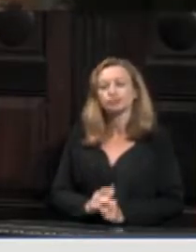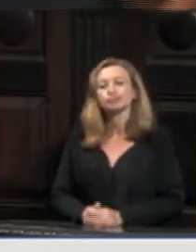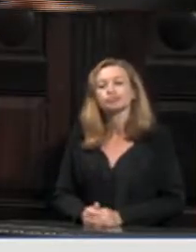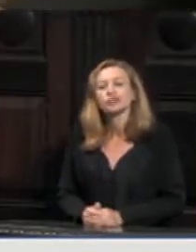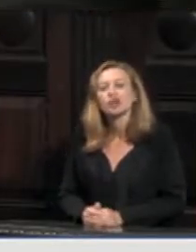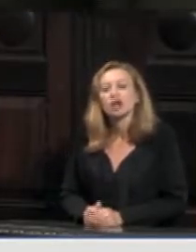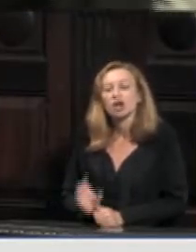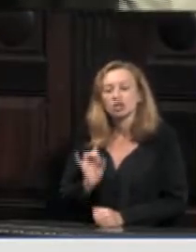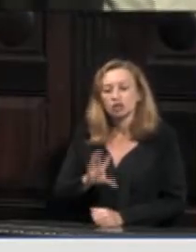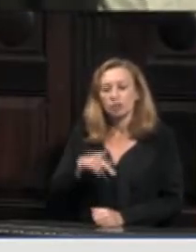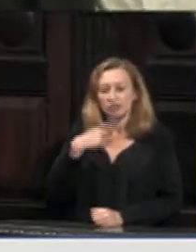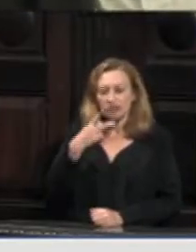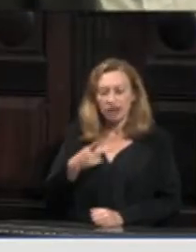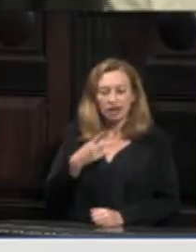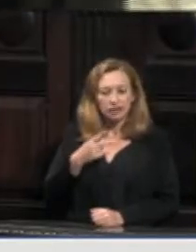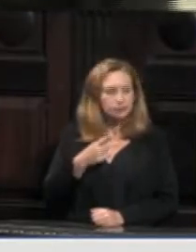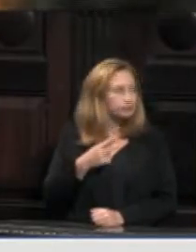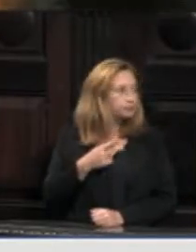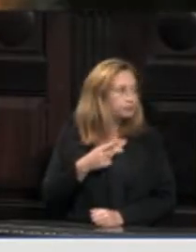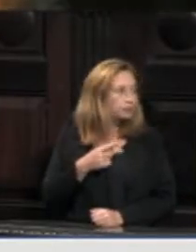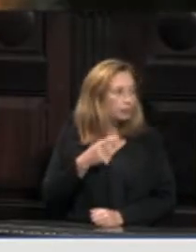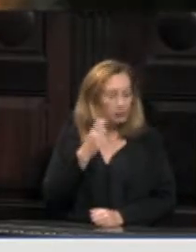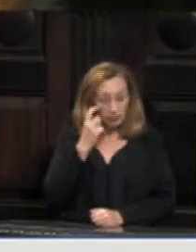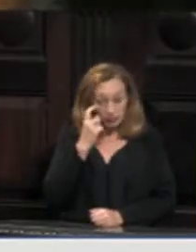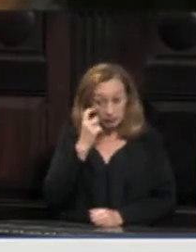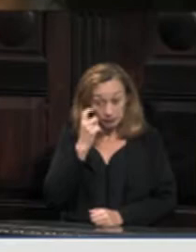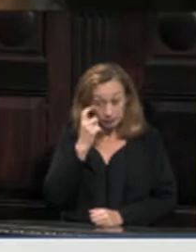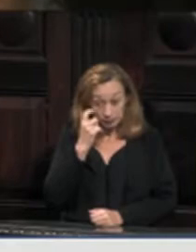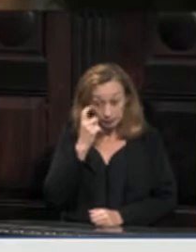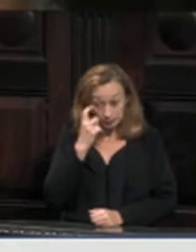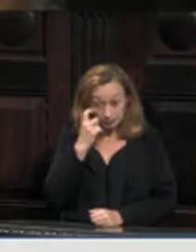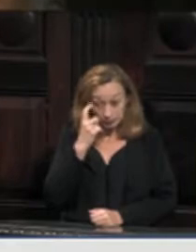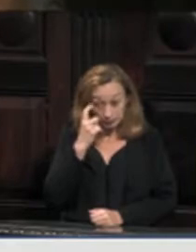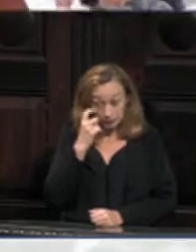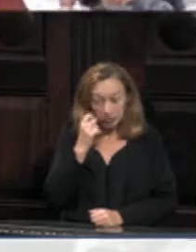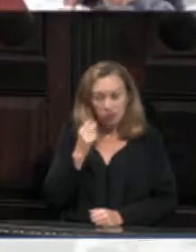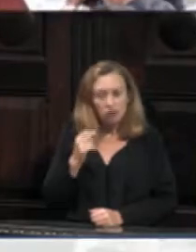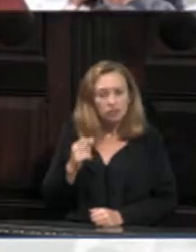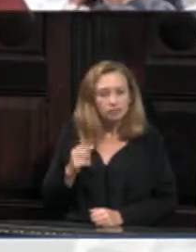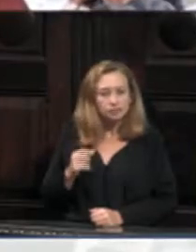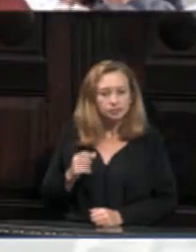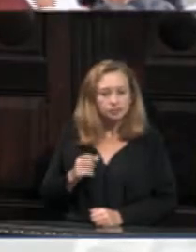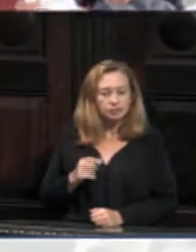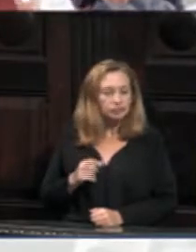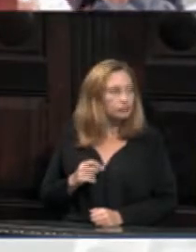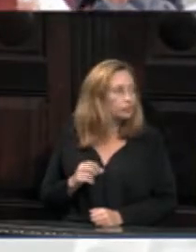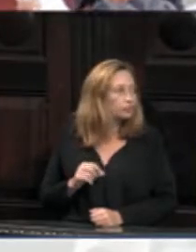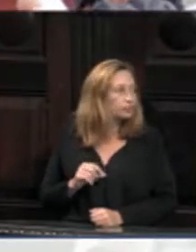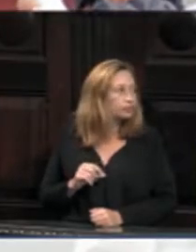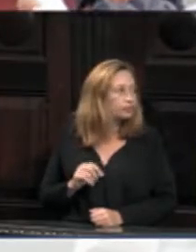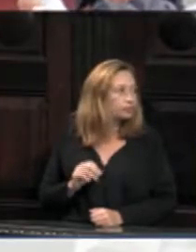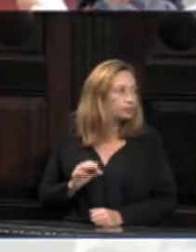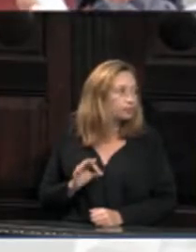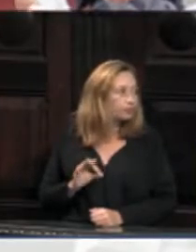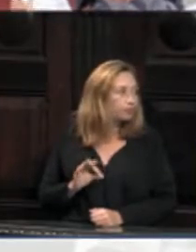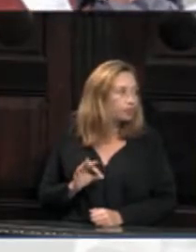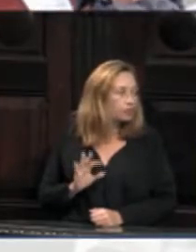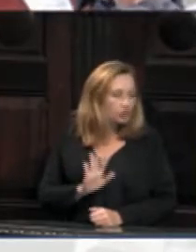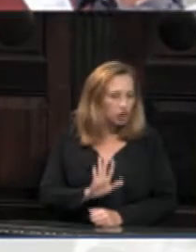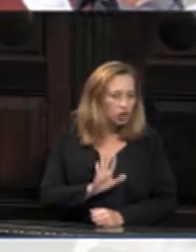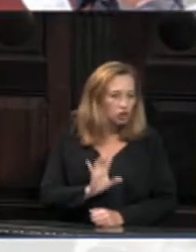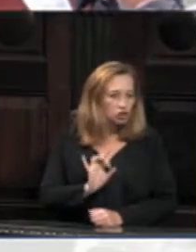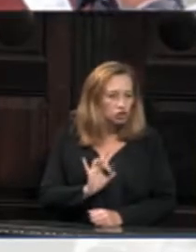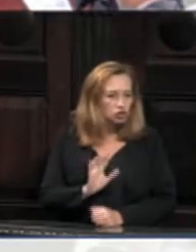esclarecer, ressaltando aqui... Vossa Excelência está fazendo voto apartado? Não. Deputado Luiz, só quis registrar o voto na